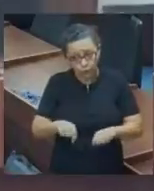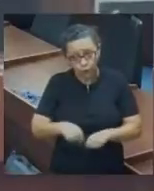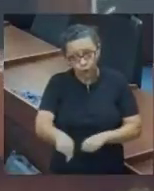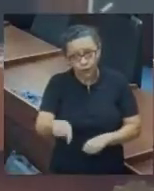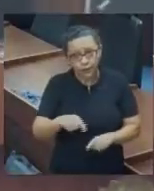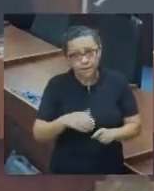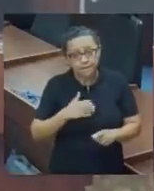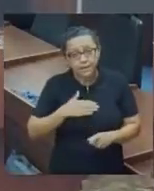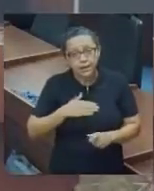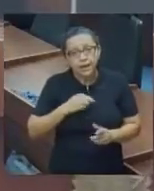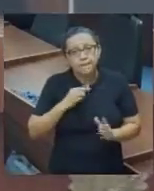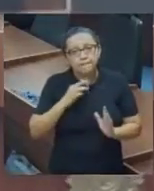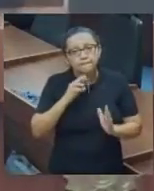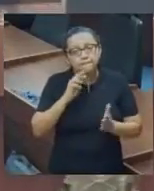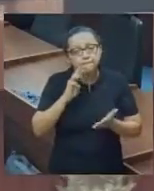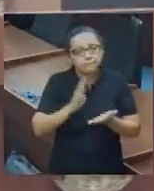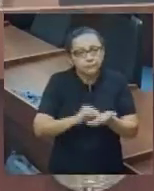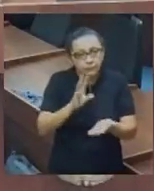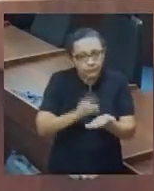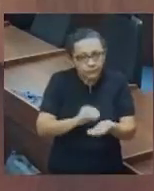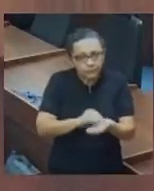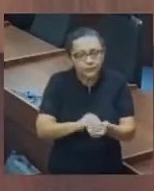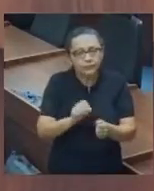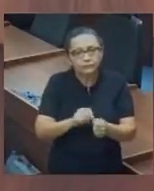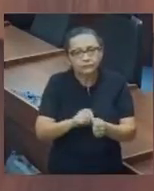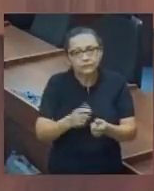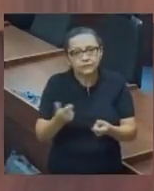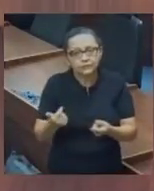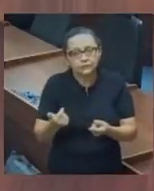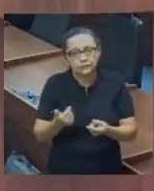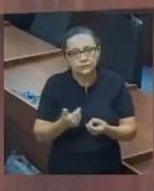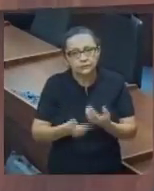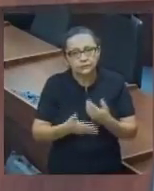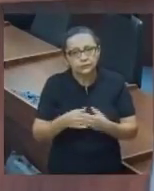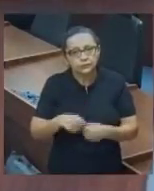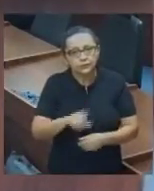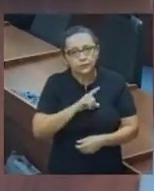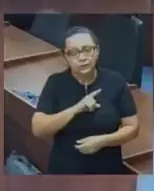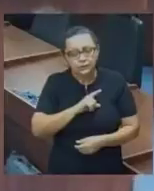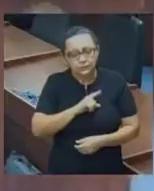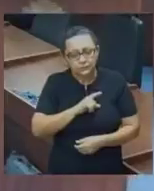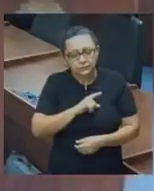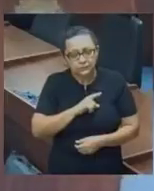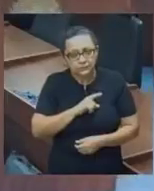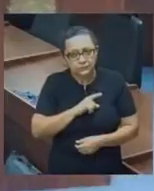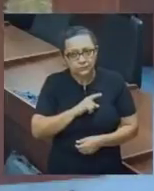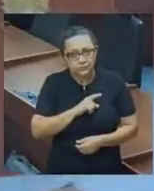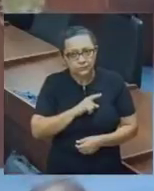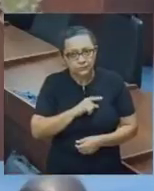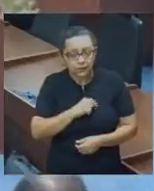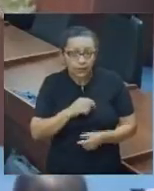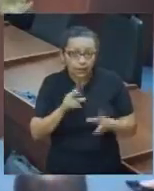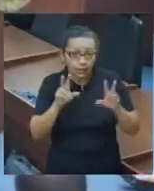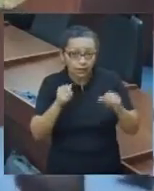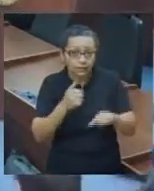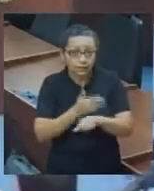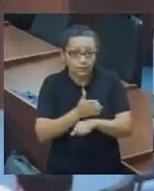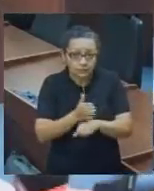monografia entrado antes de ter rasgado levantou que é a questão da acessibilidade